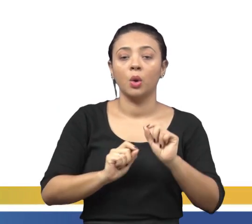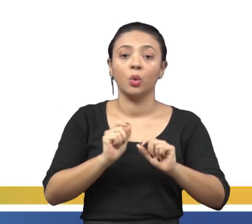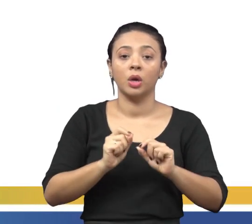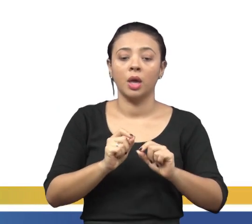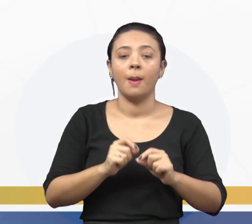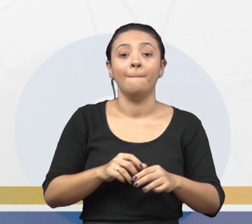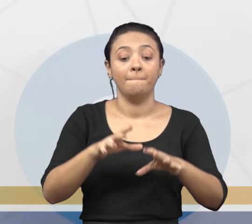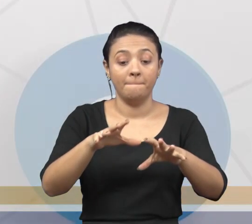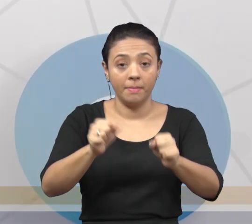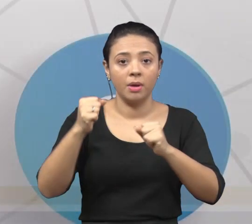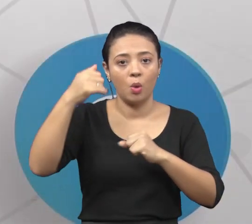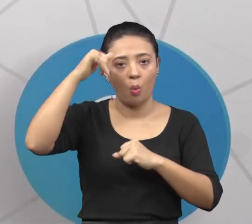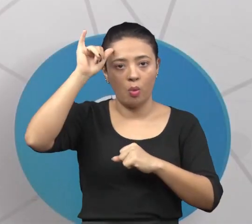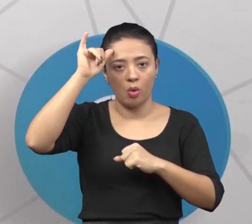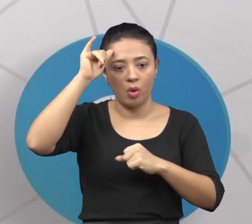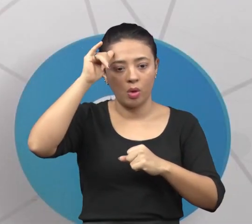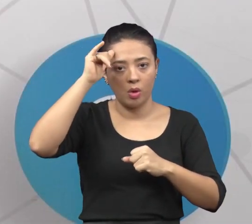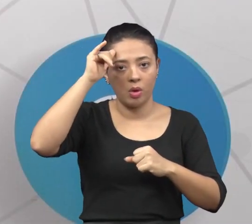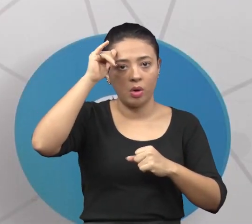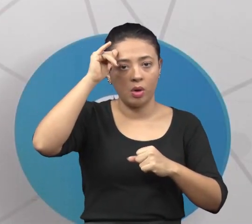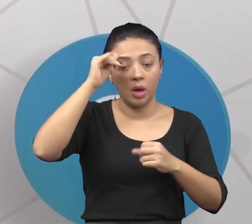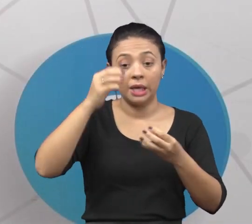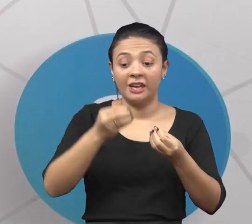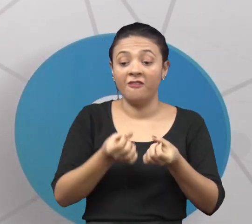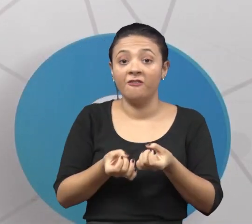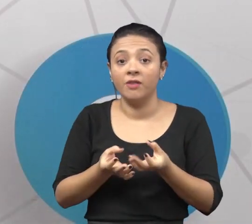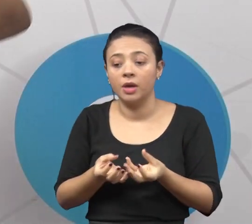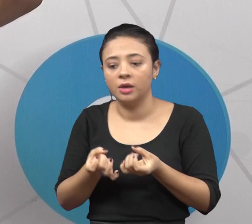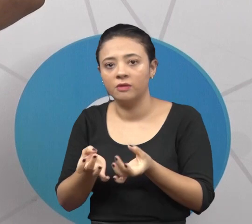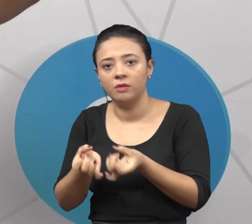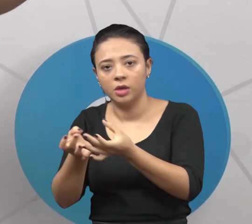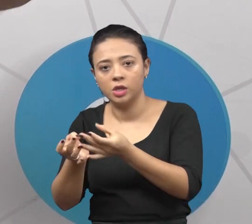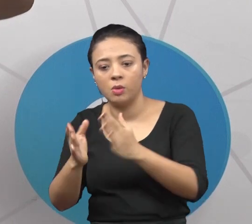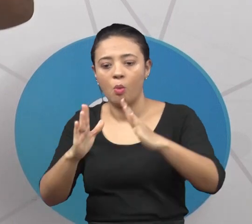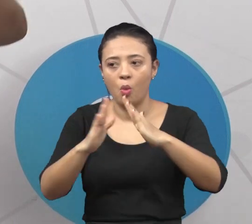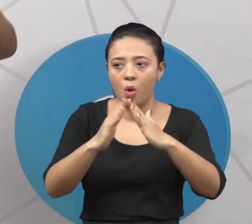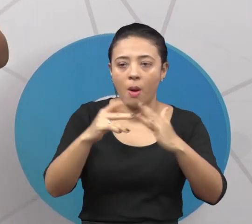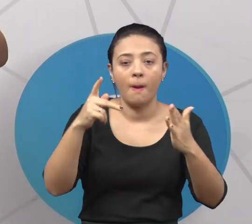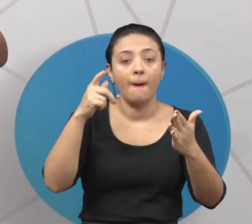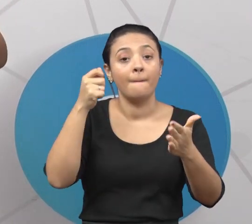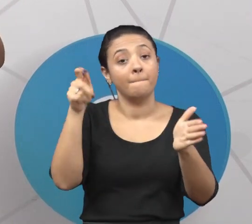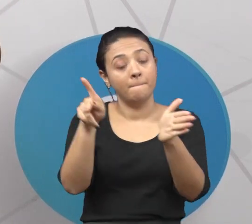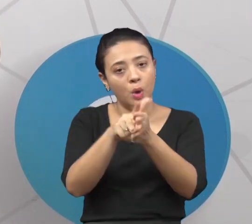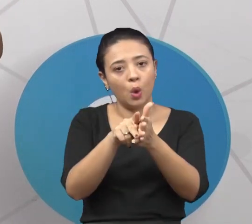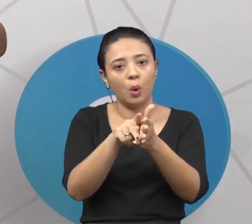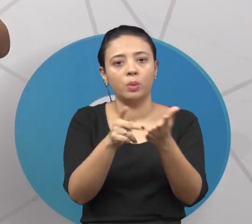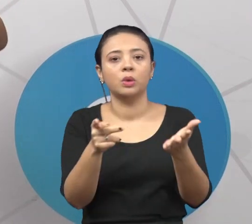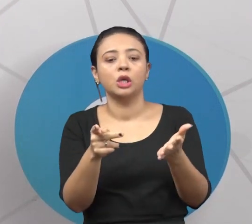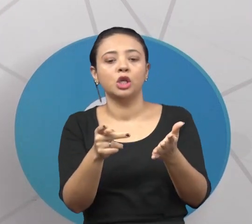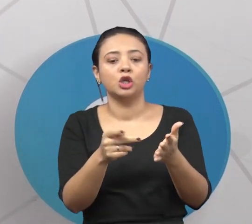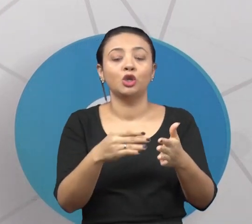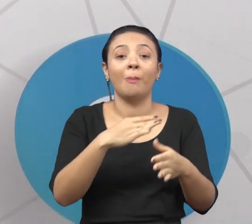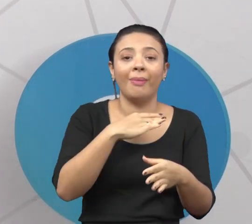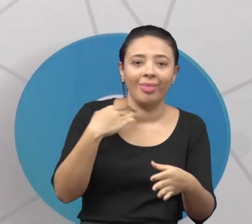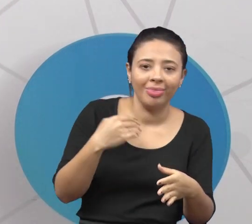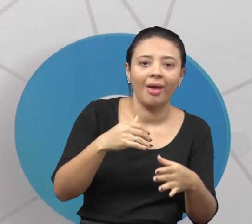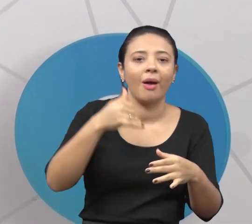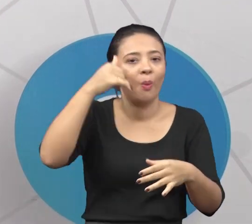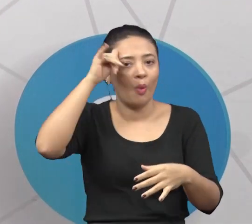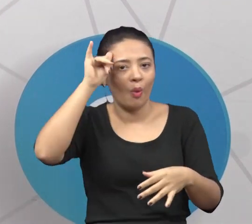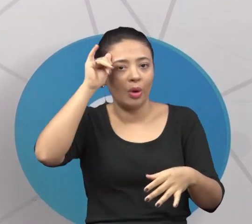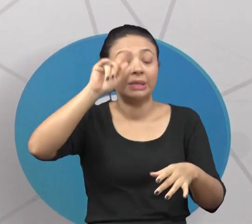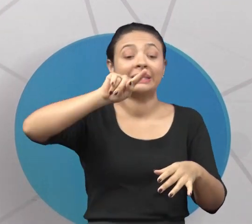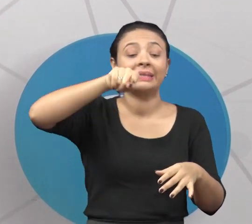dos frigoríficos, que é um tipo de agroindústria, distribuir para supermercado, açougues, de forma geral para a